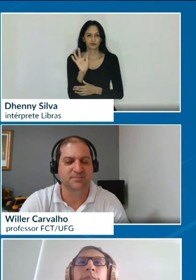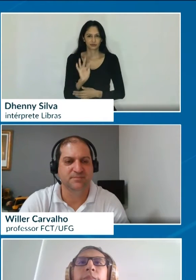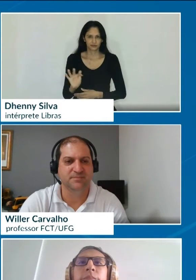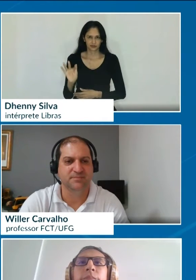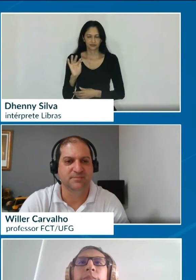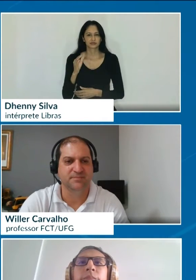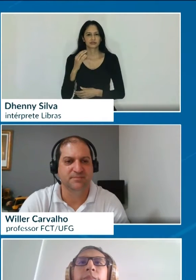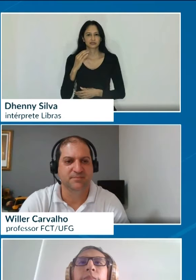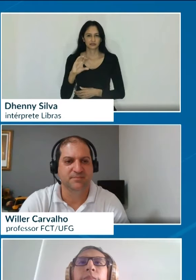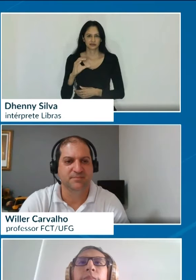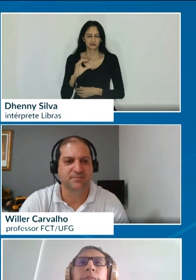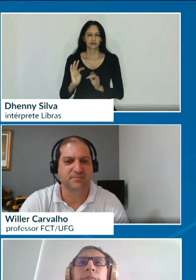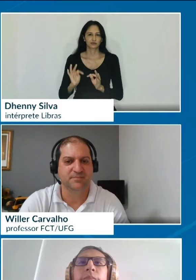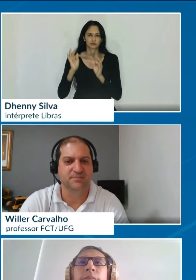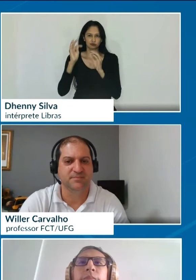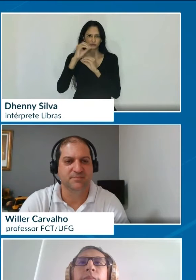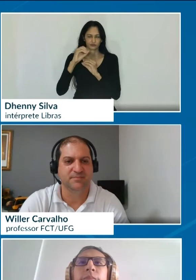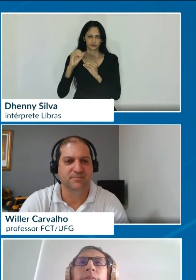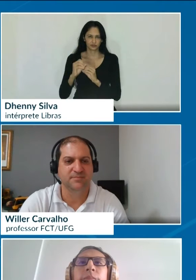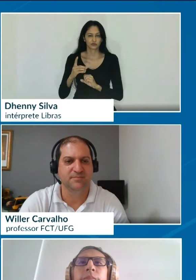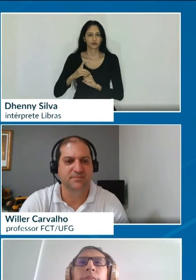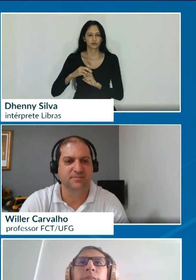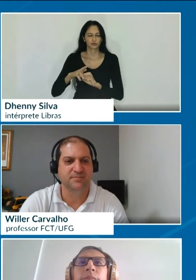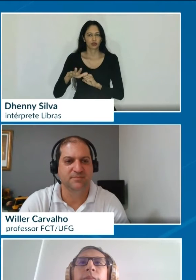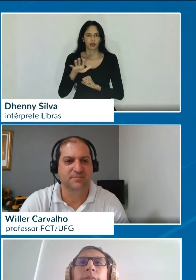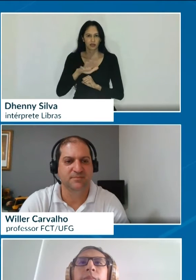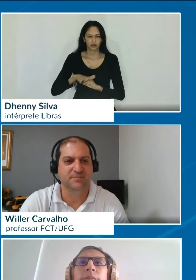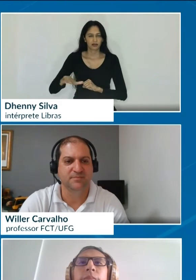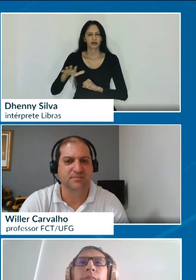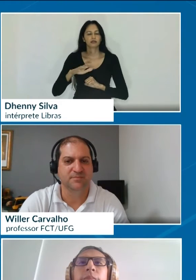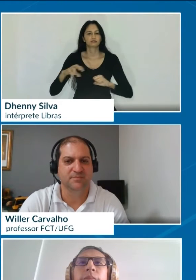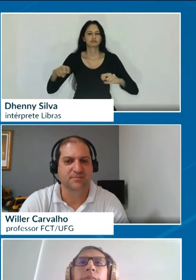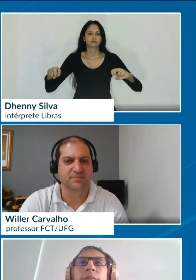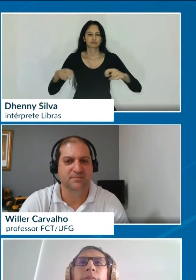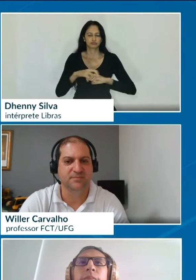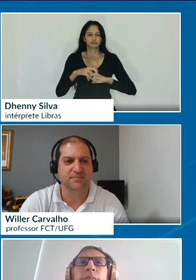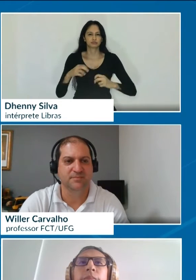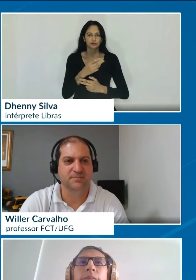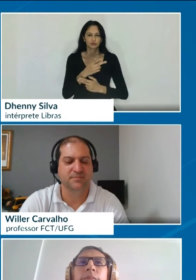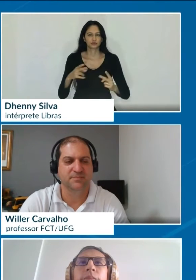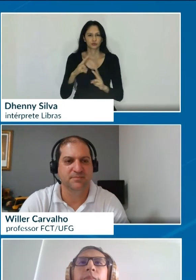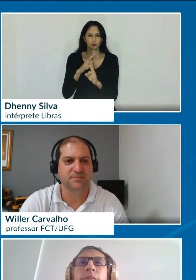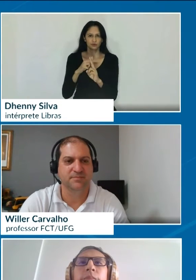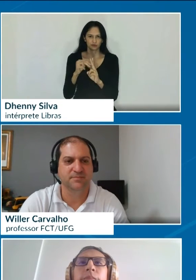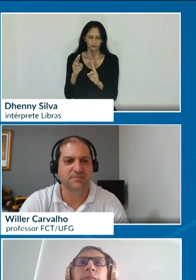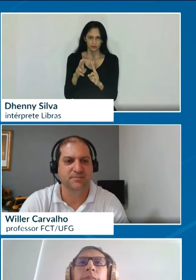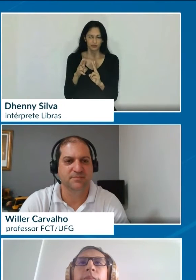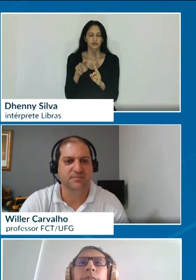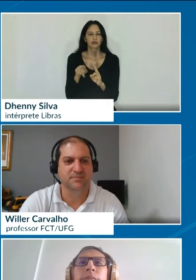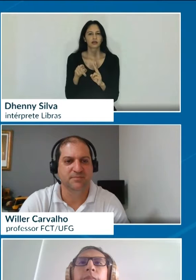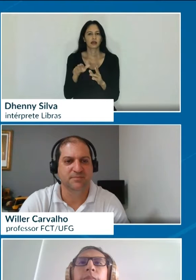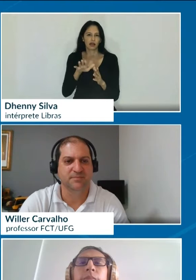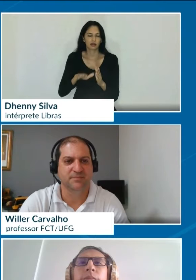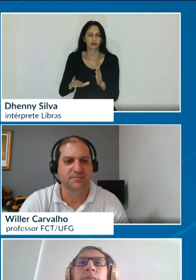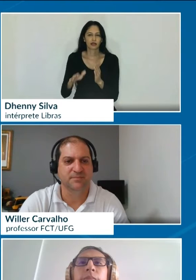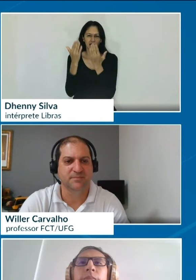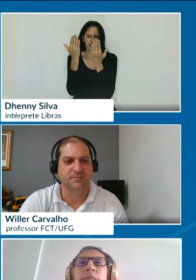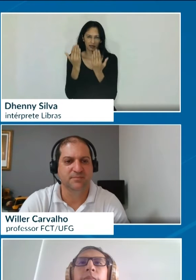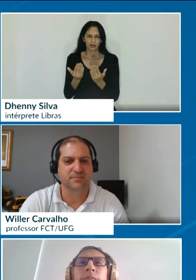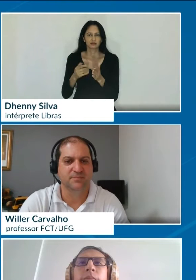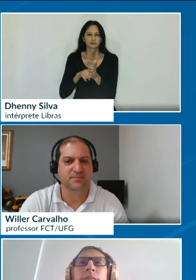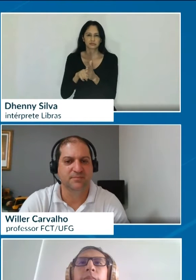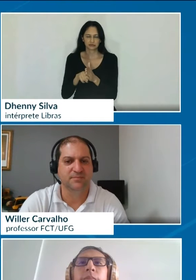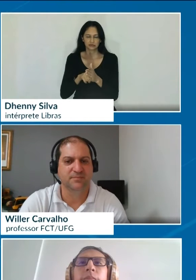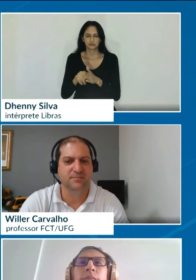da UFG, doutor em Transporte pela Universidade de Brasília, analista de transporte, é o